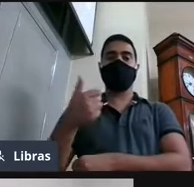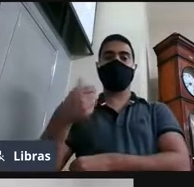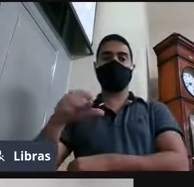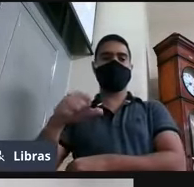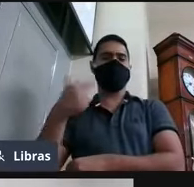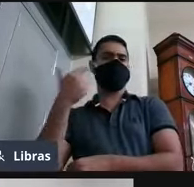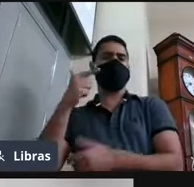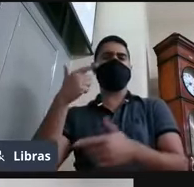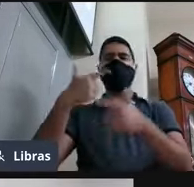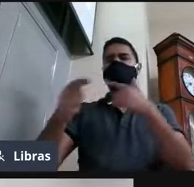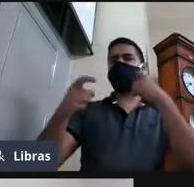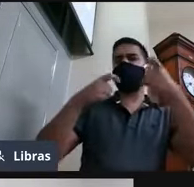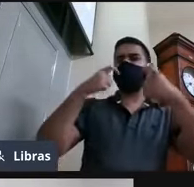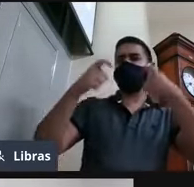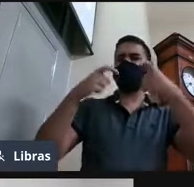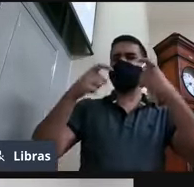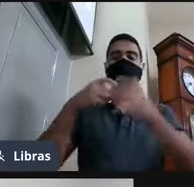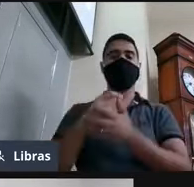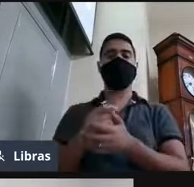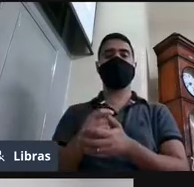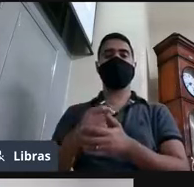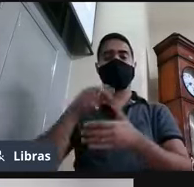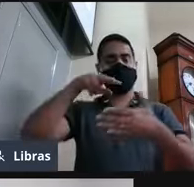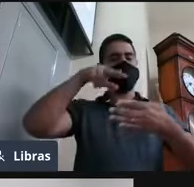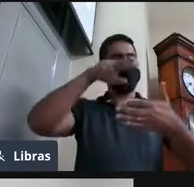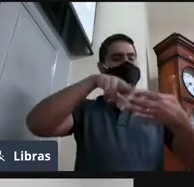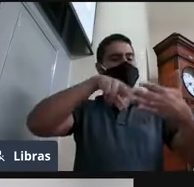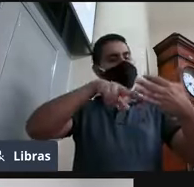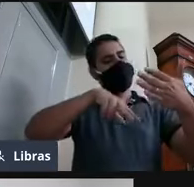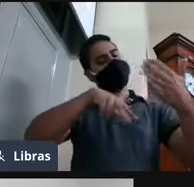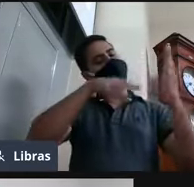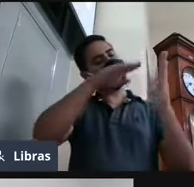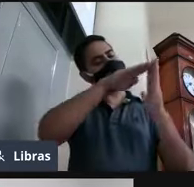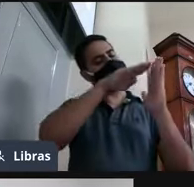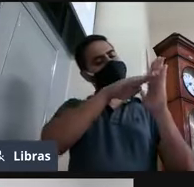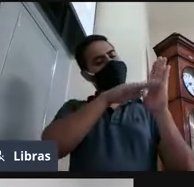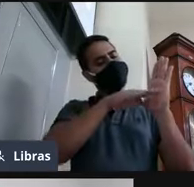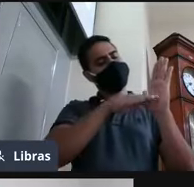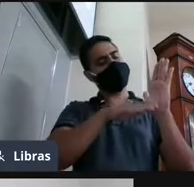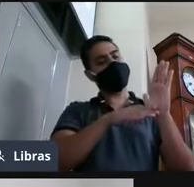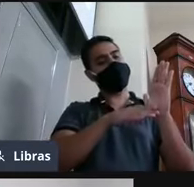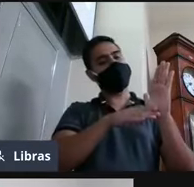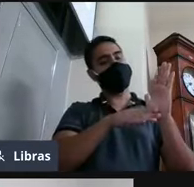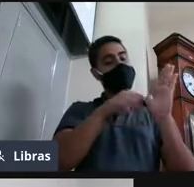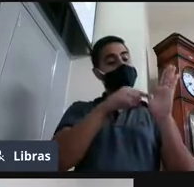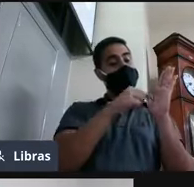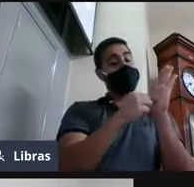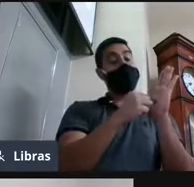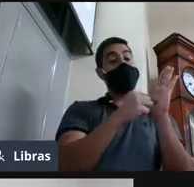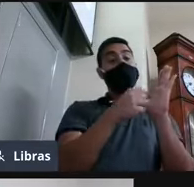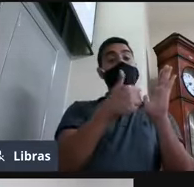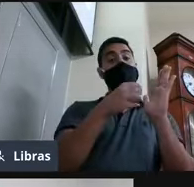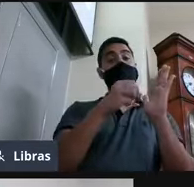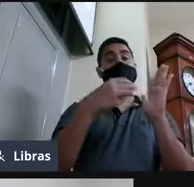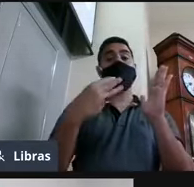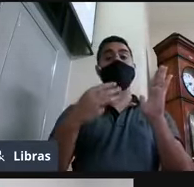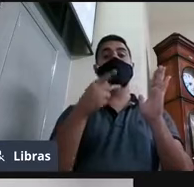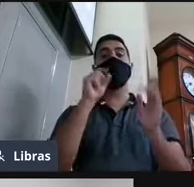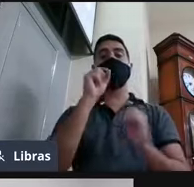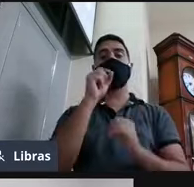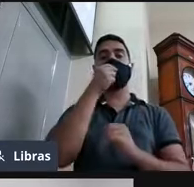desse tipo de polêmica. Eu li todo o parecer. Página 103 fala o seguinte, que